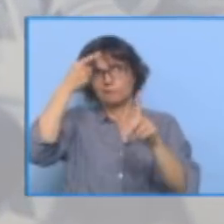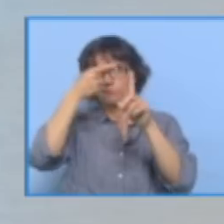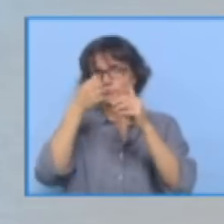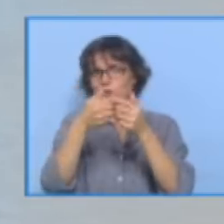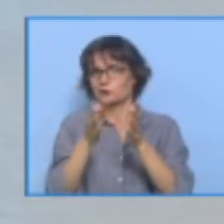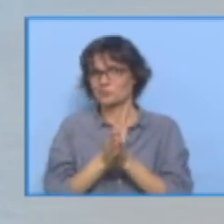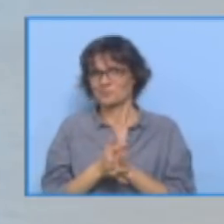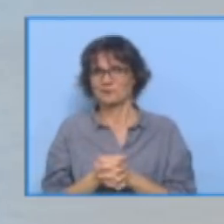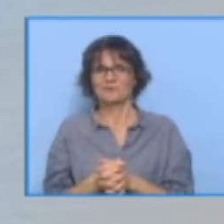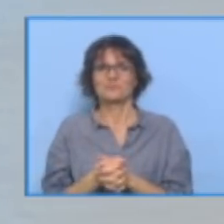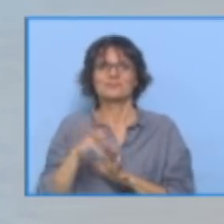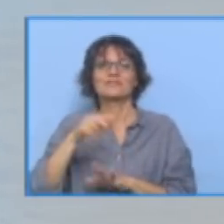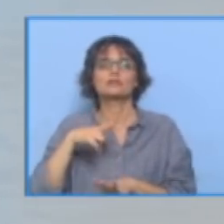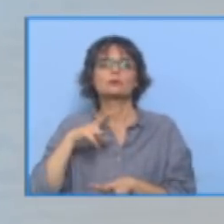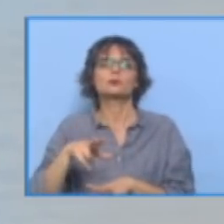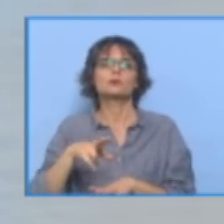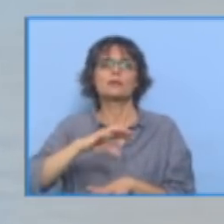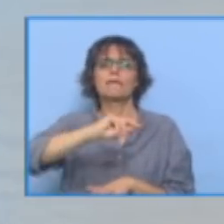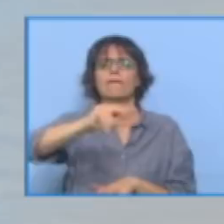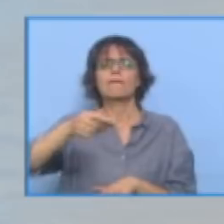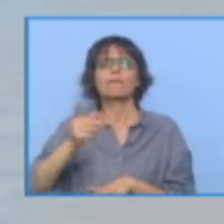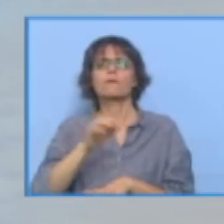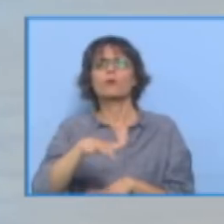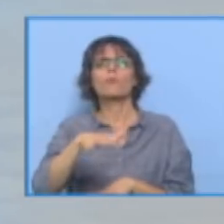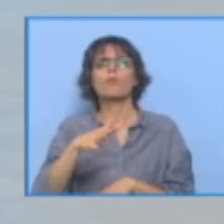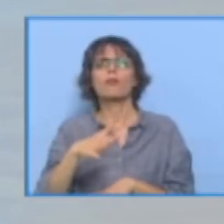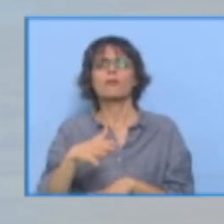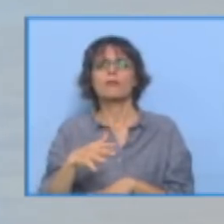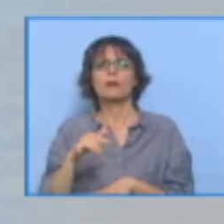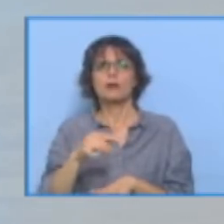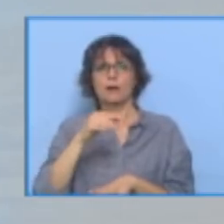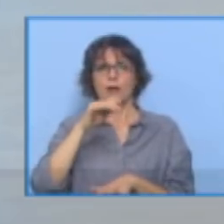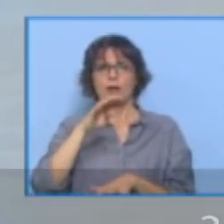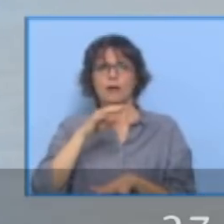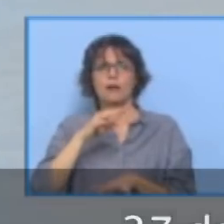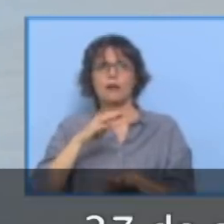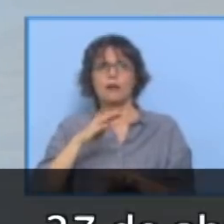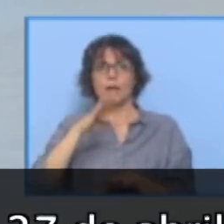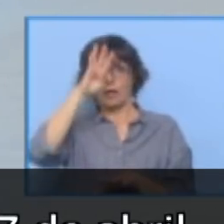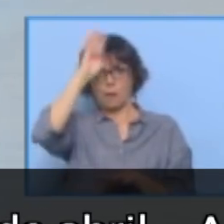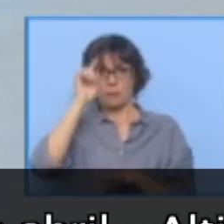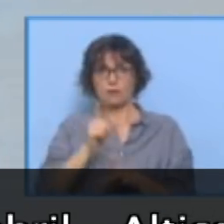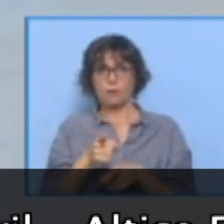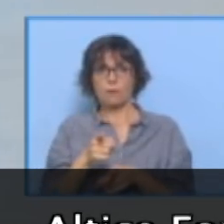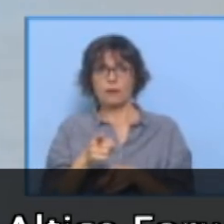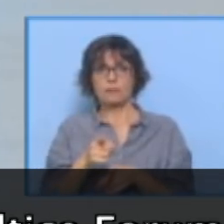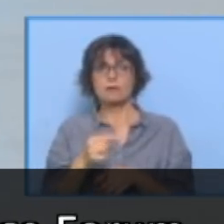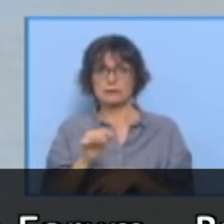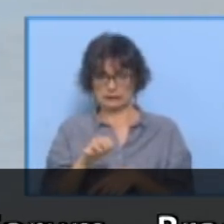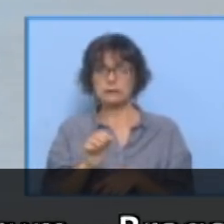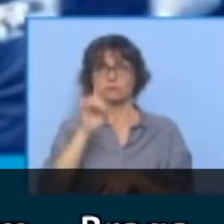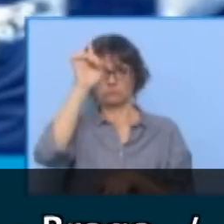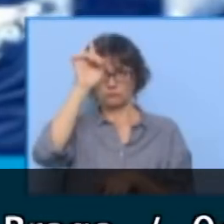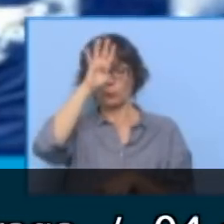Portugal, em que cidades é que estarão? E, no caso, começam em Braga, não é? Já nesta semana? De norte para sul, portanto,